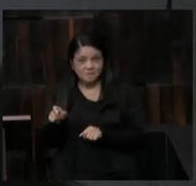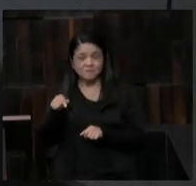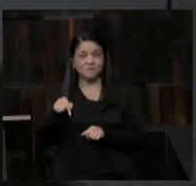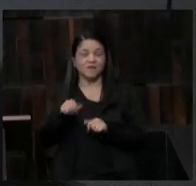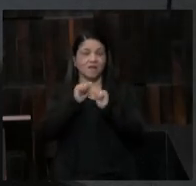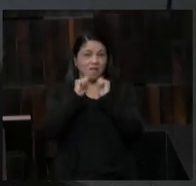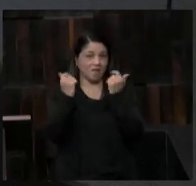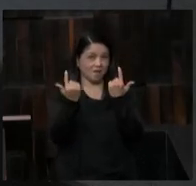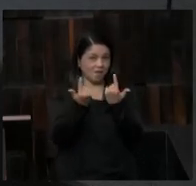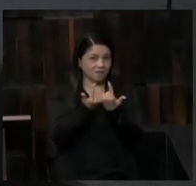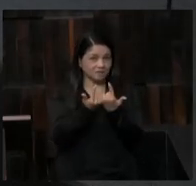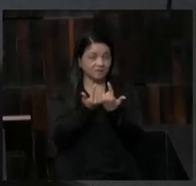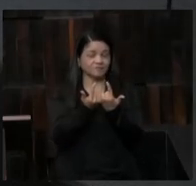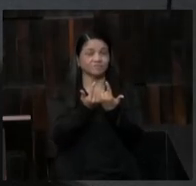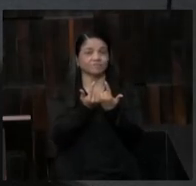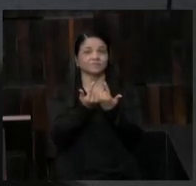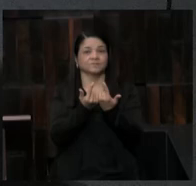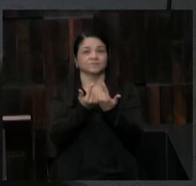da Alerj, e